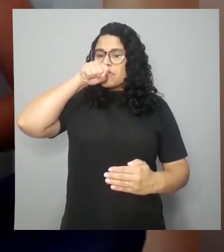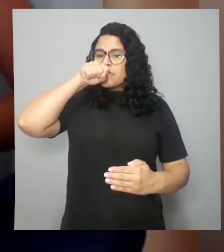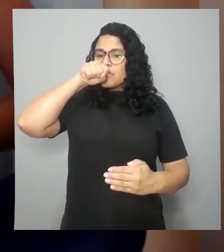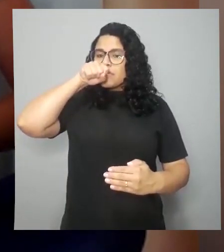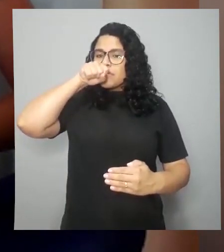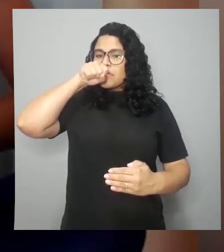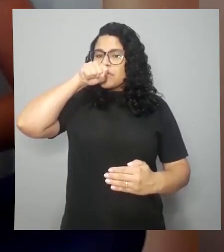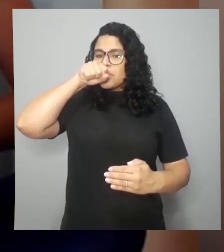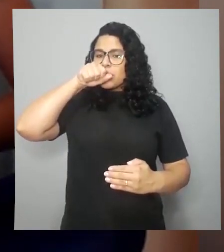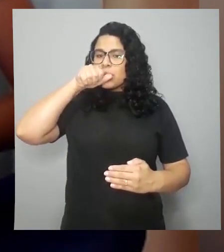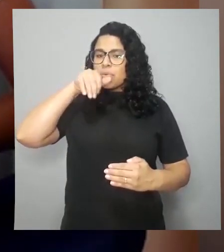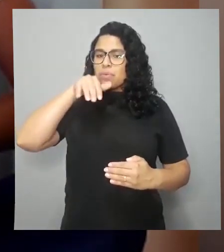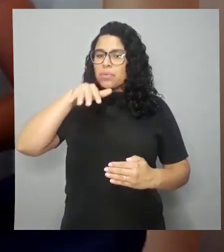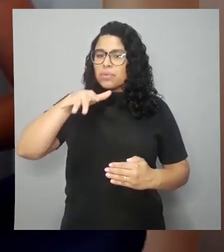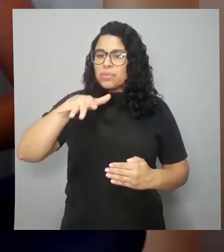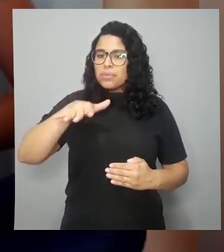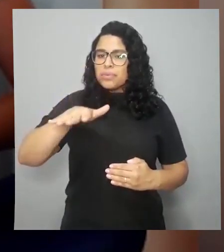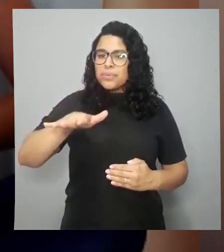e solta o ar.